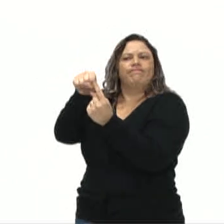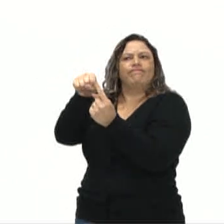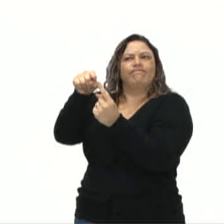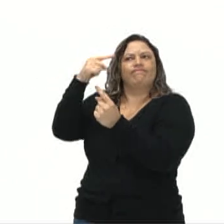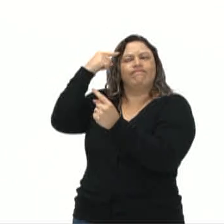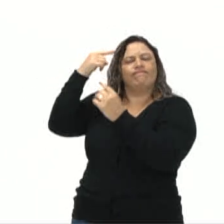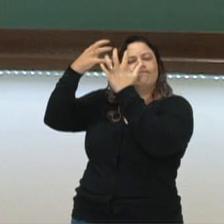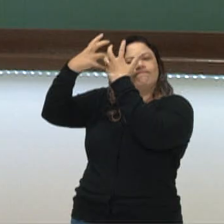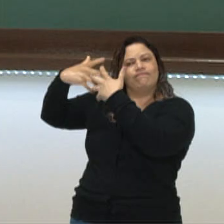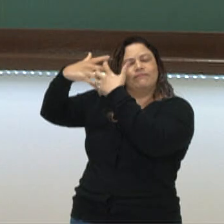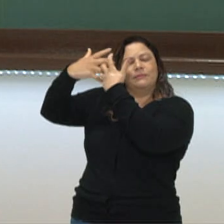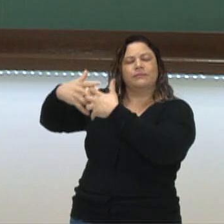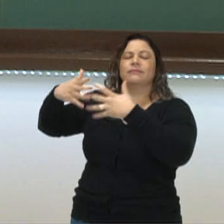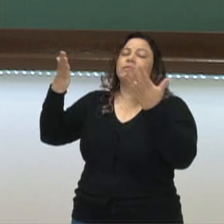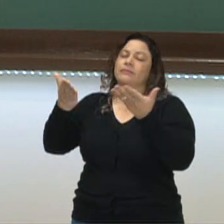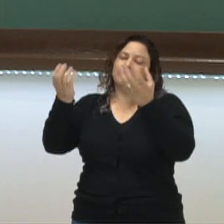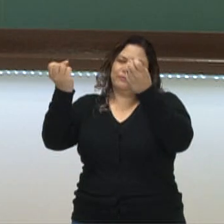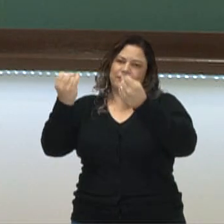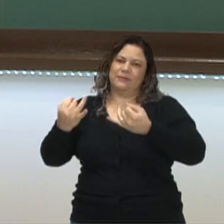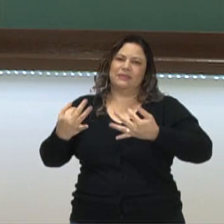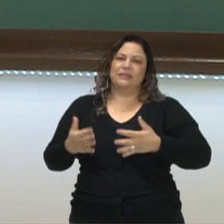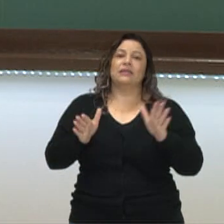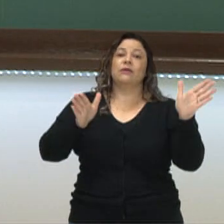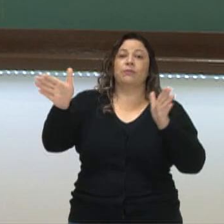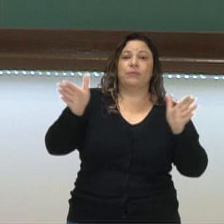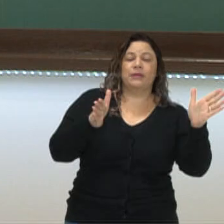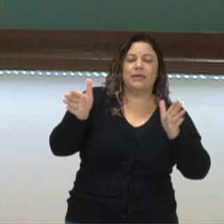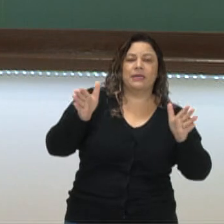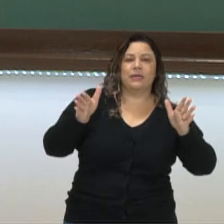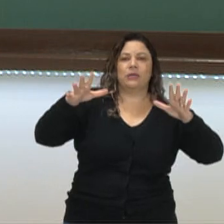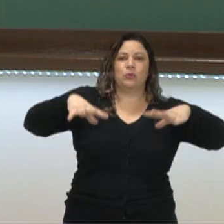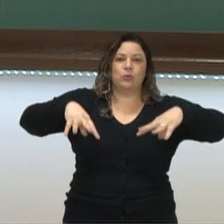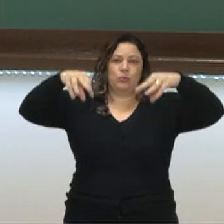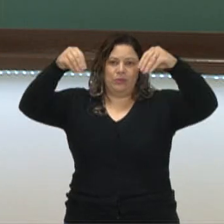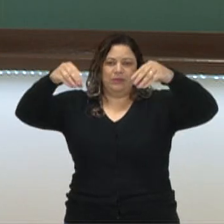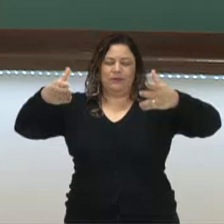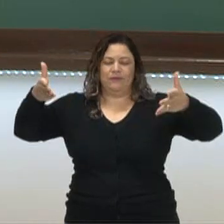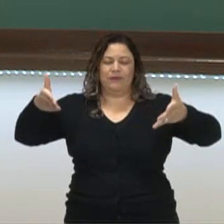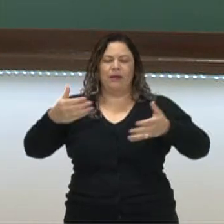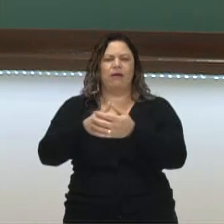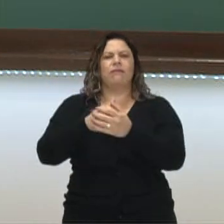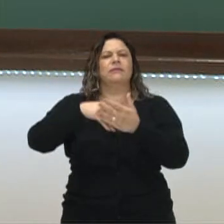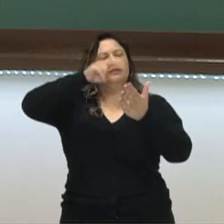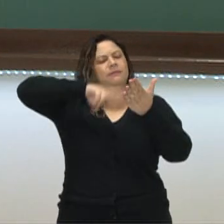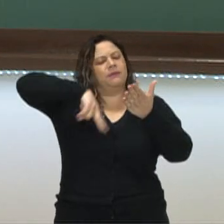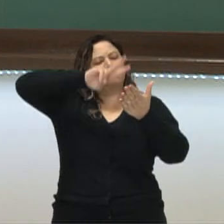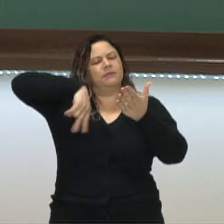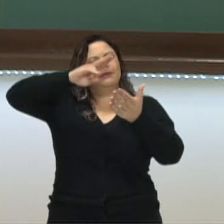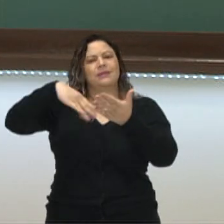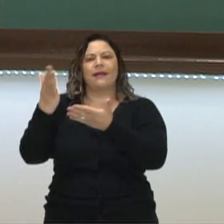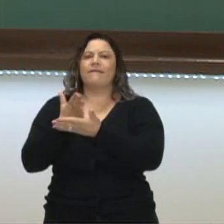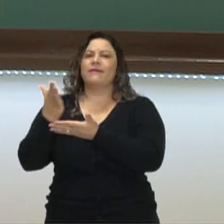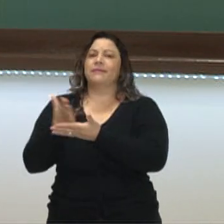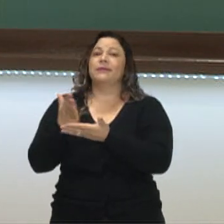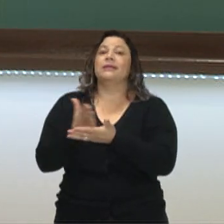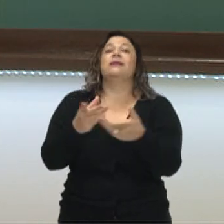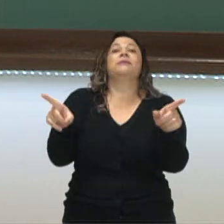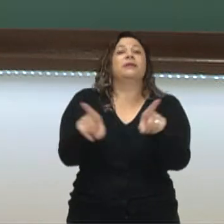Média, como eu já tinha falado anteriormente. Por quê? Eles, além de estudar a Bíblia, eles